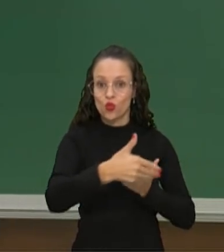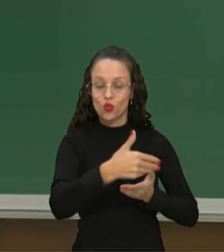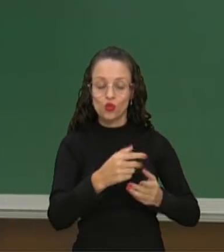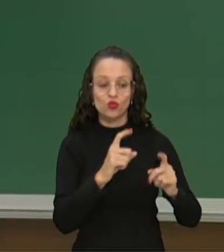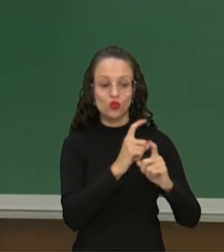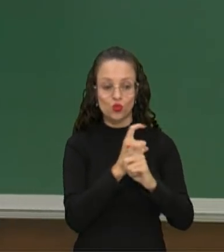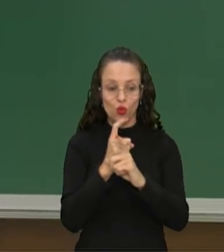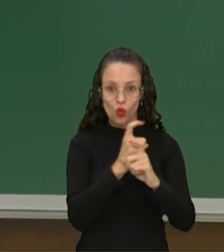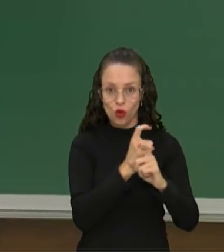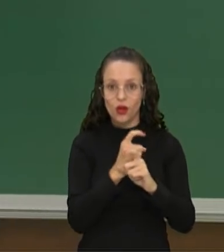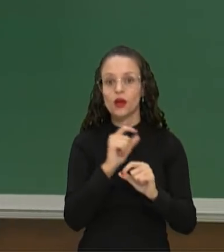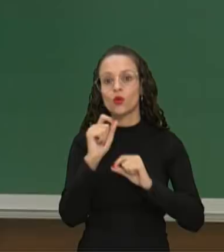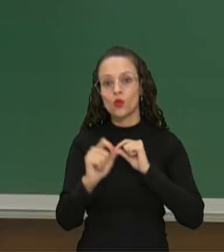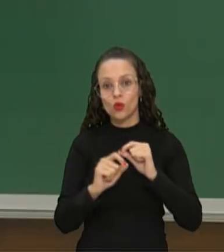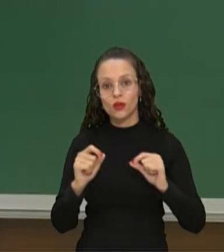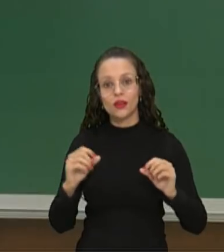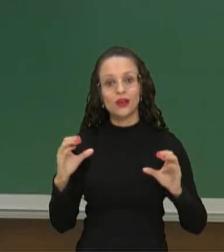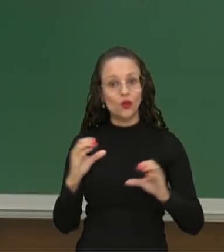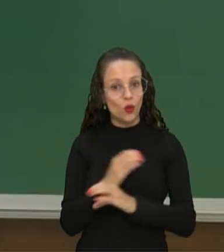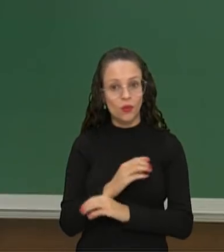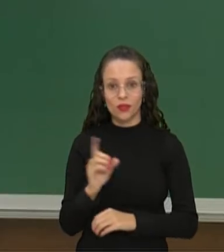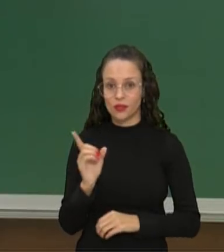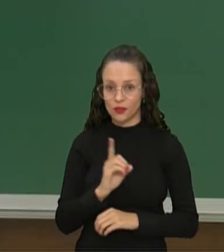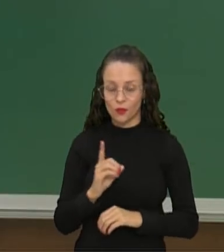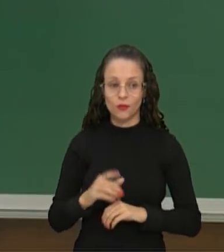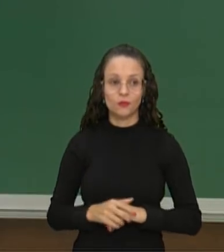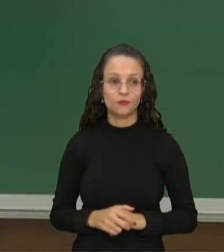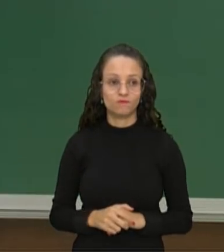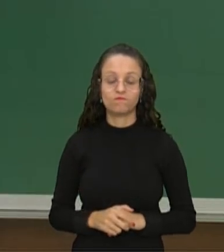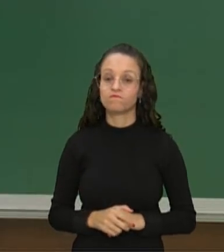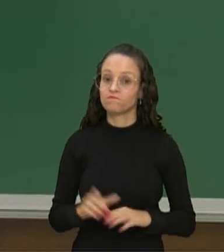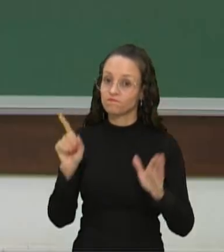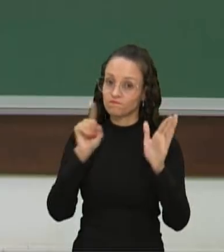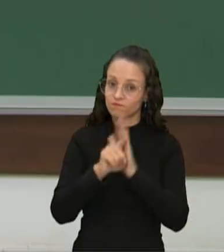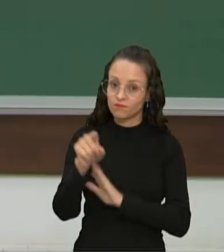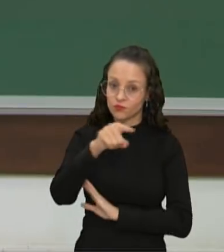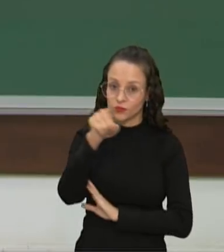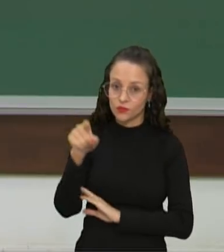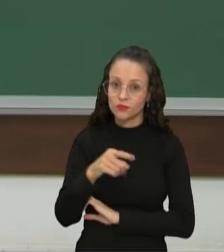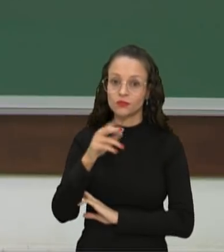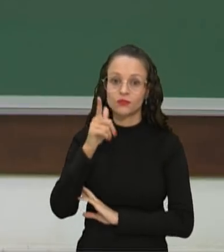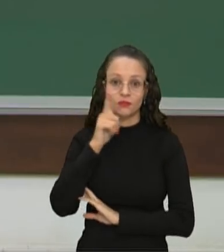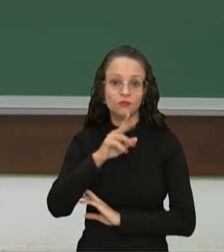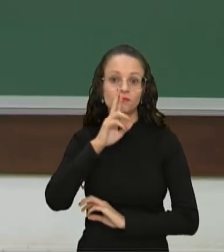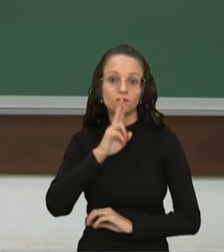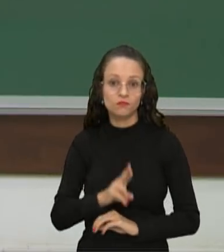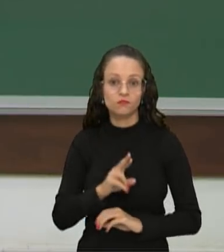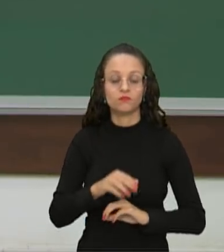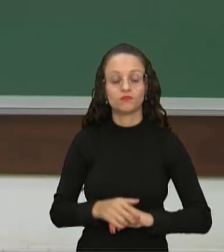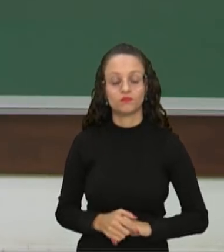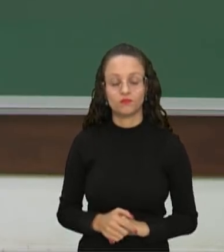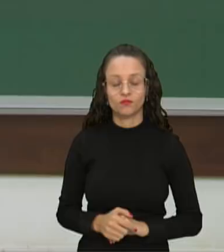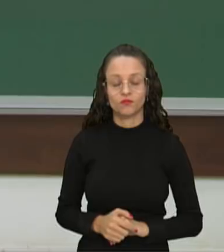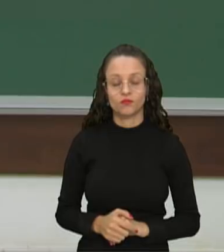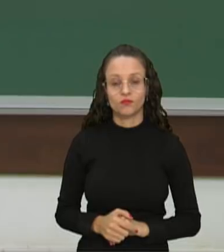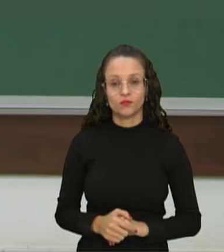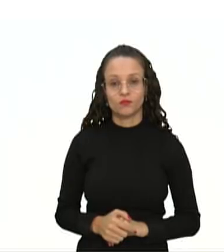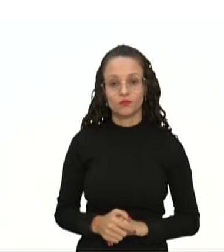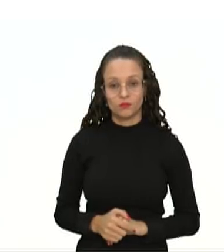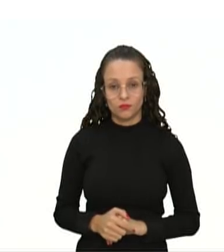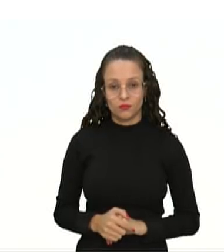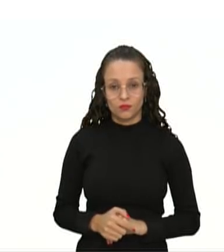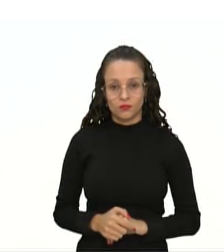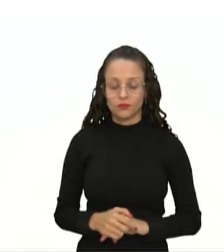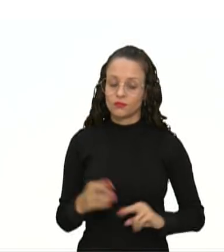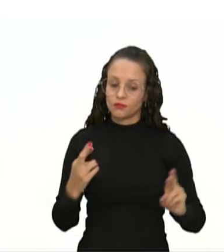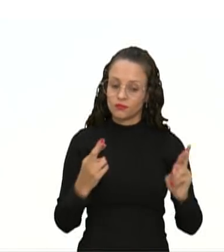over, então eu tenho uma ligação incompleta. Um quiz, para ver se vocês conseguiram compreender o conceito. Com relação